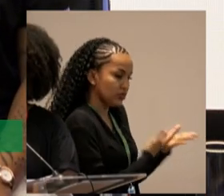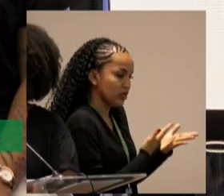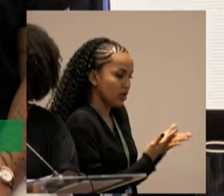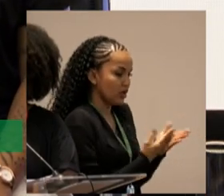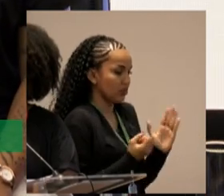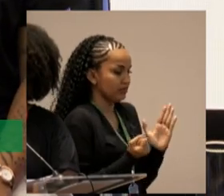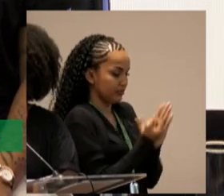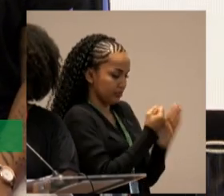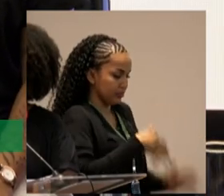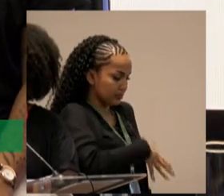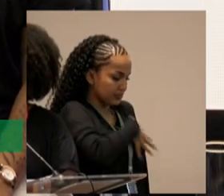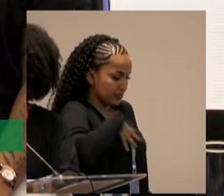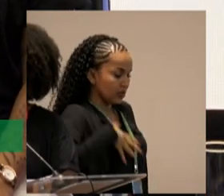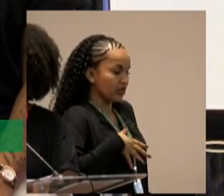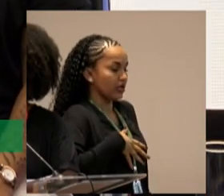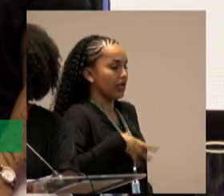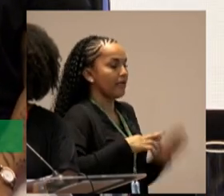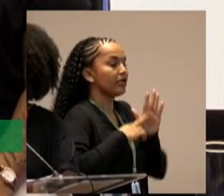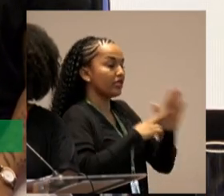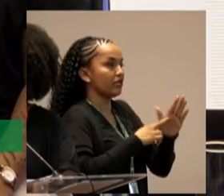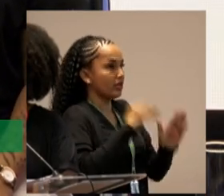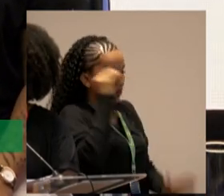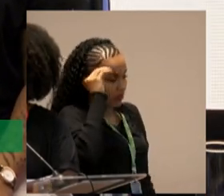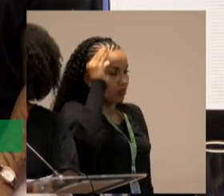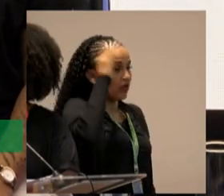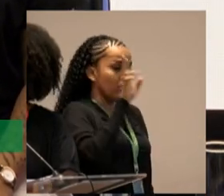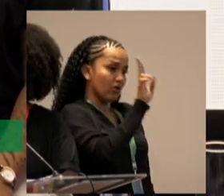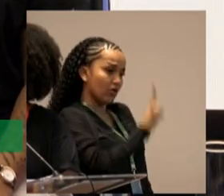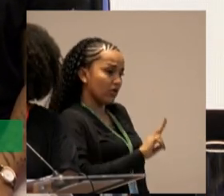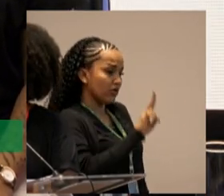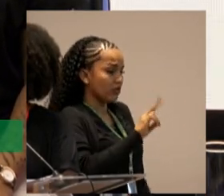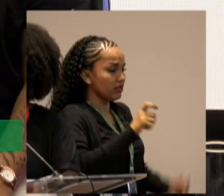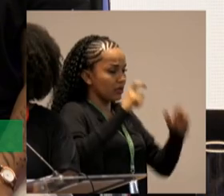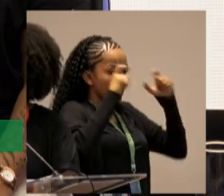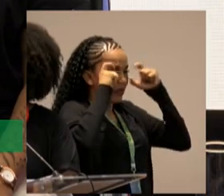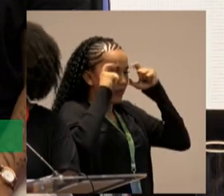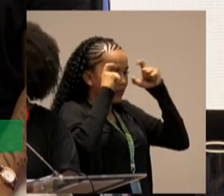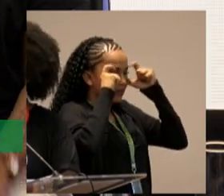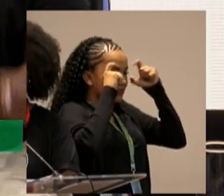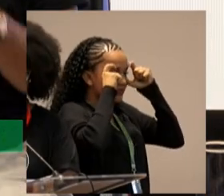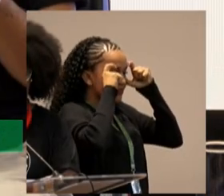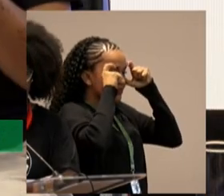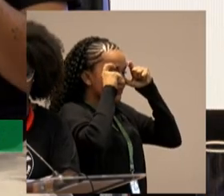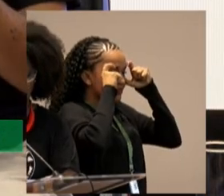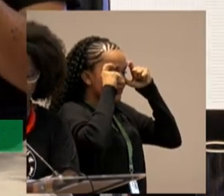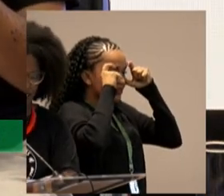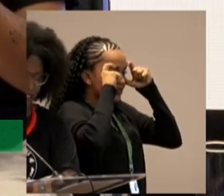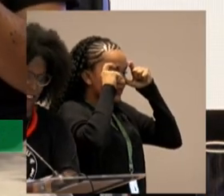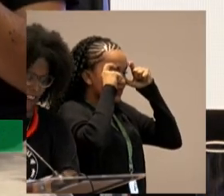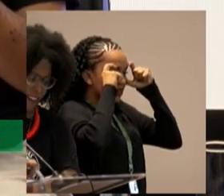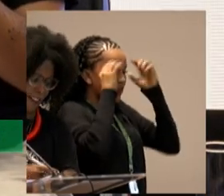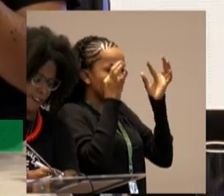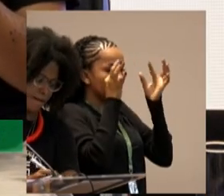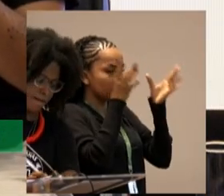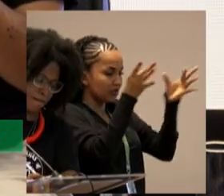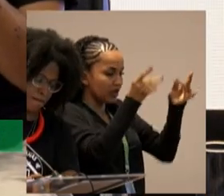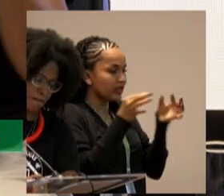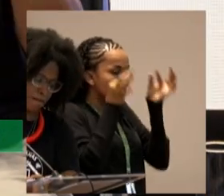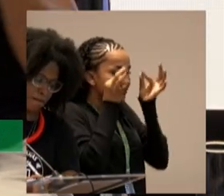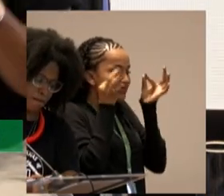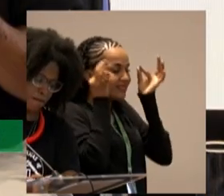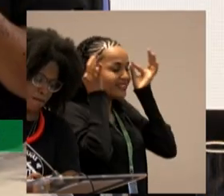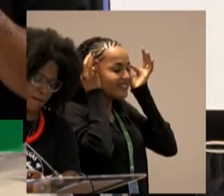símbolo Adinkra, que representa o conhecimento. Eu uso um óculos de correção com